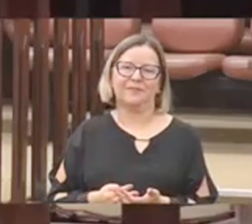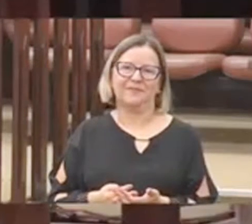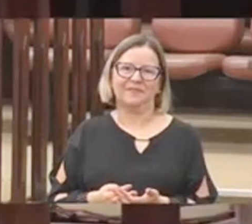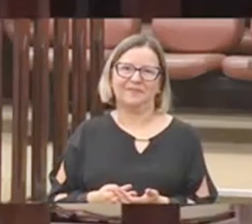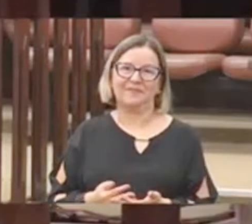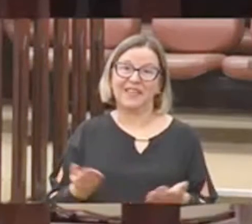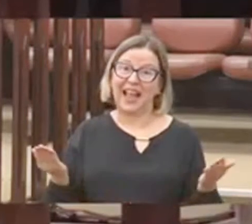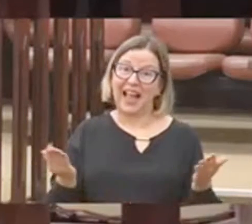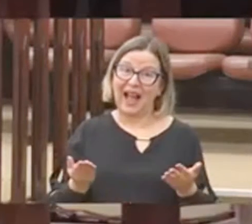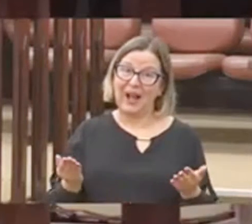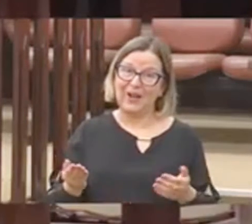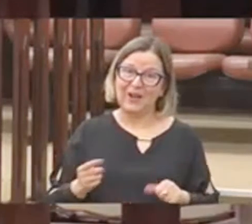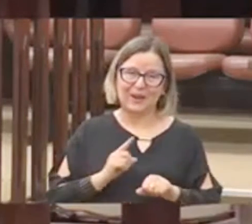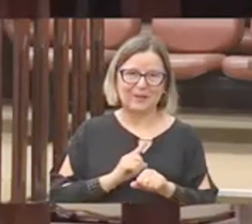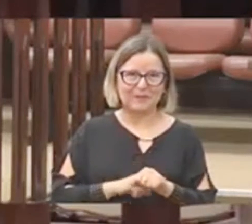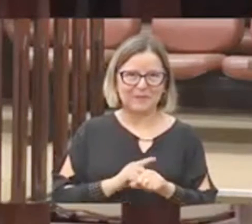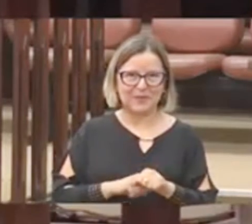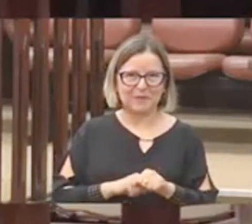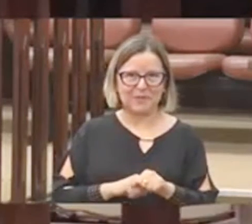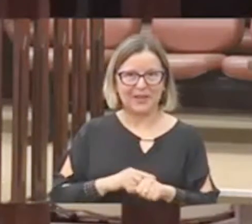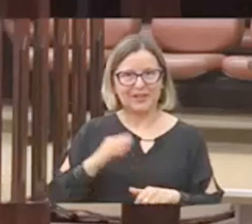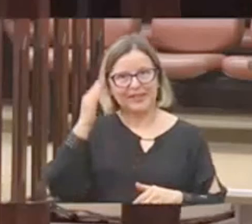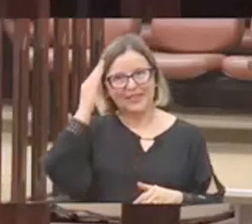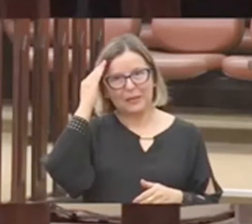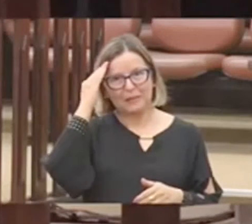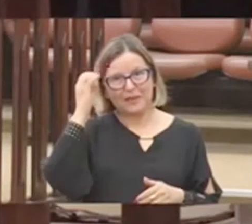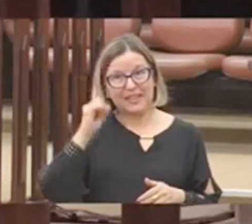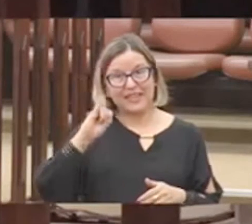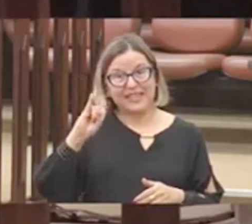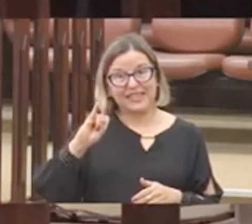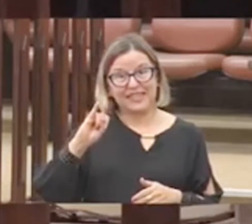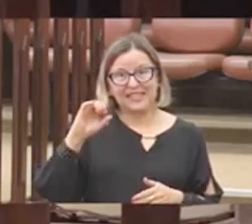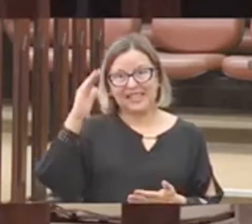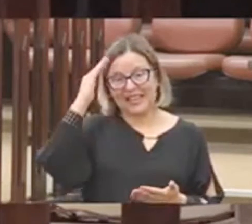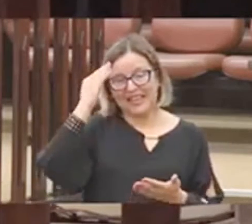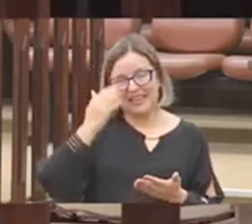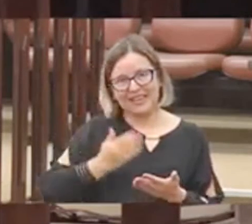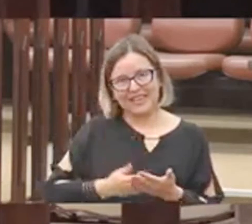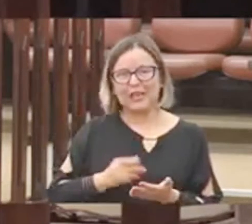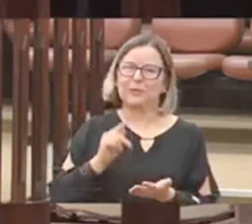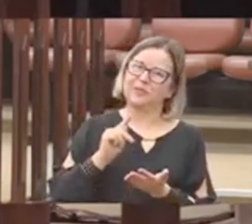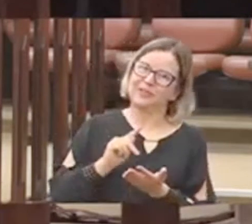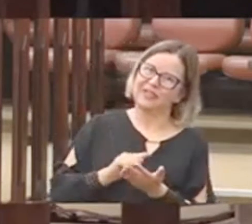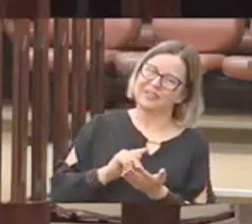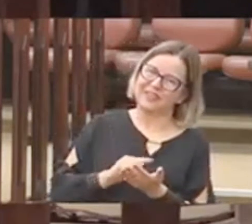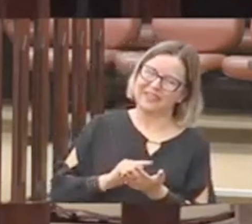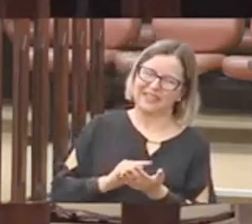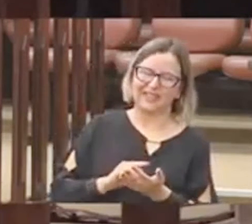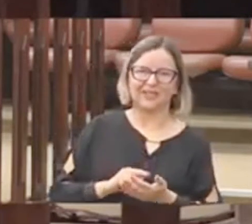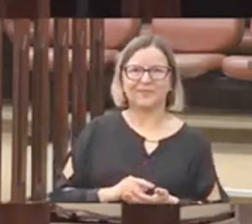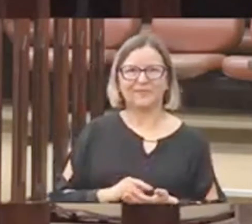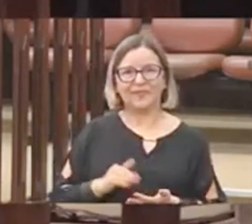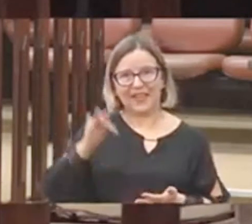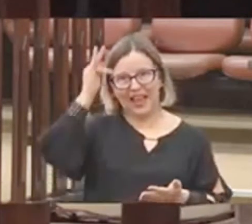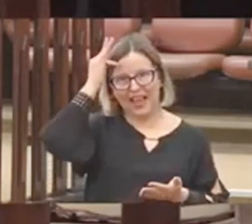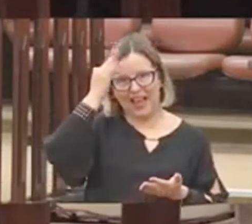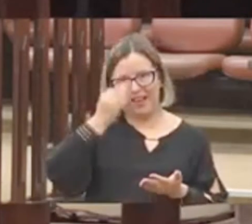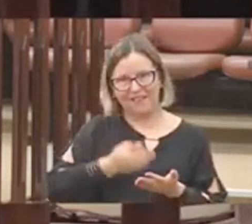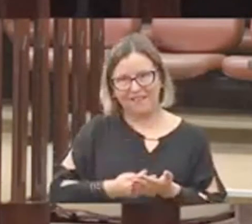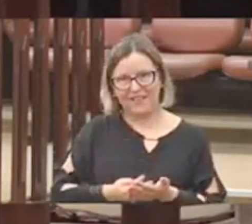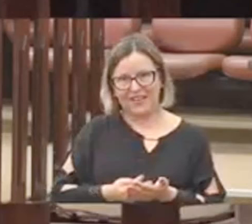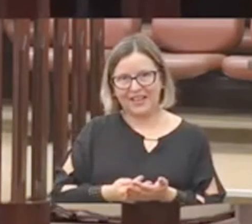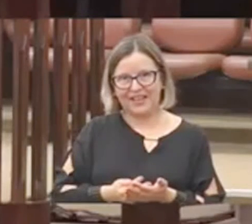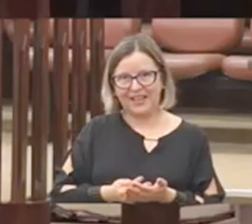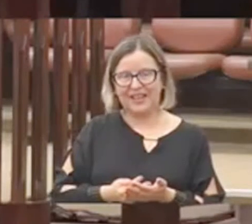você testar a sua fé. A fé, ela é um dom de Deus, ela é um presente de Deus.